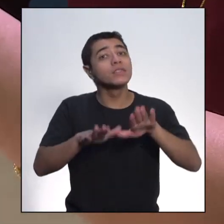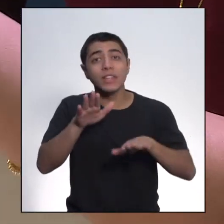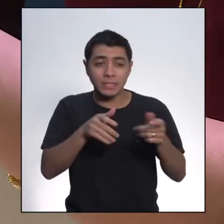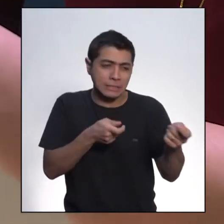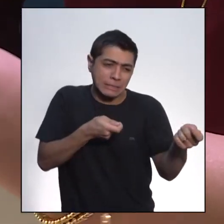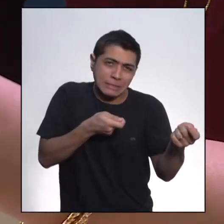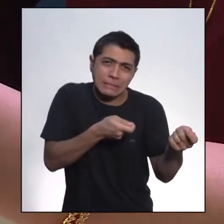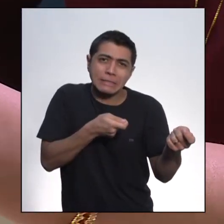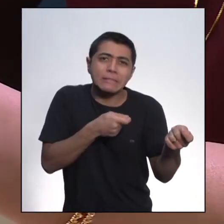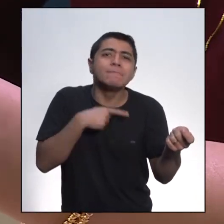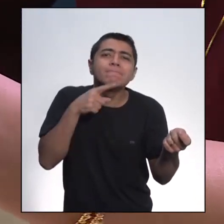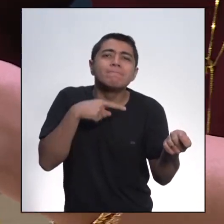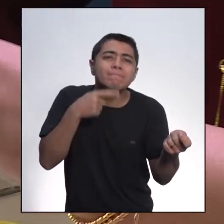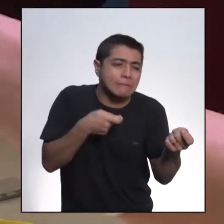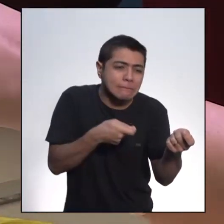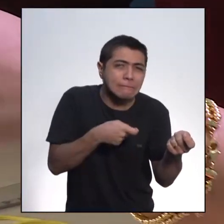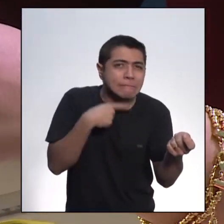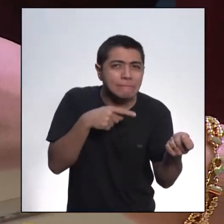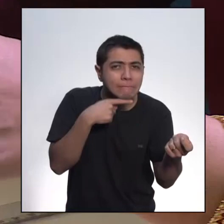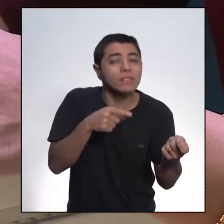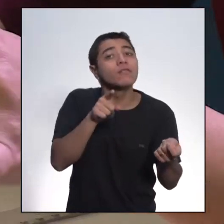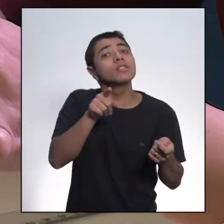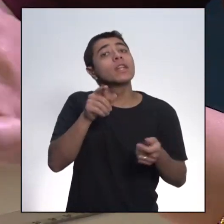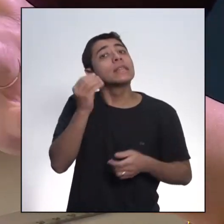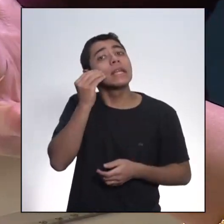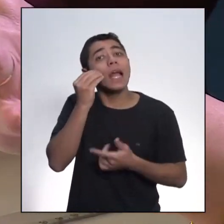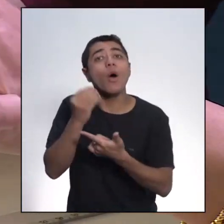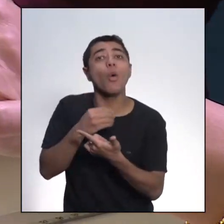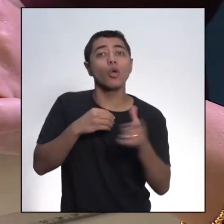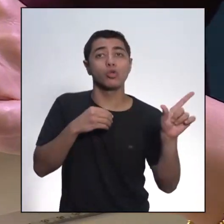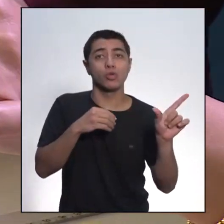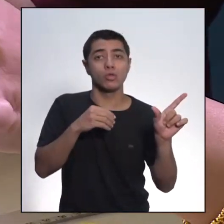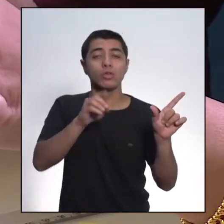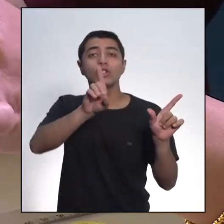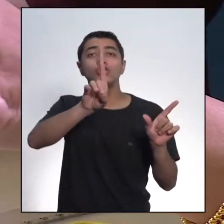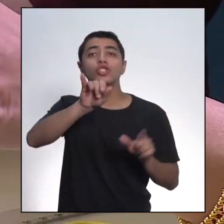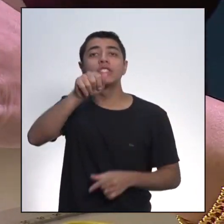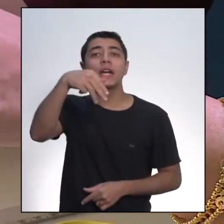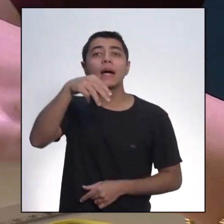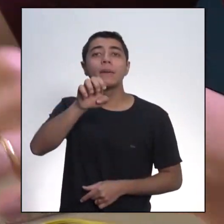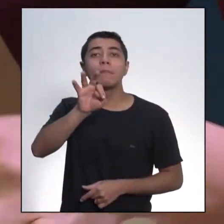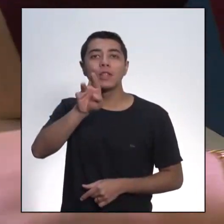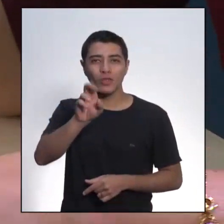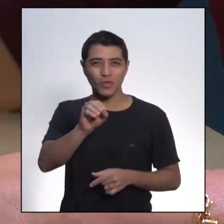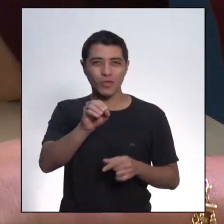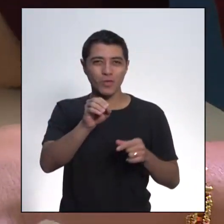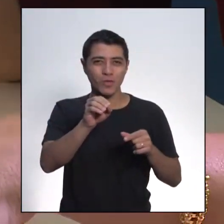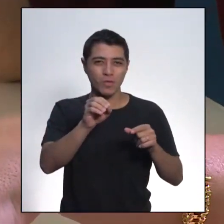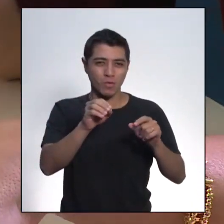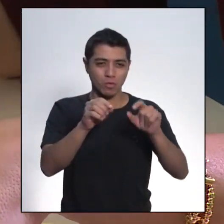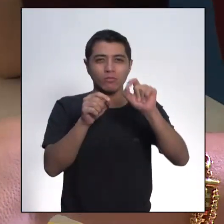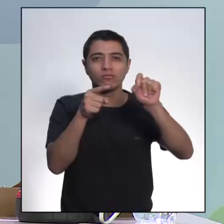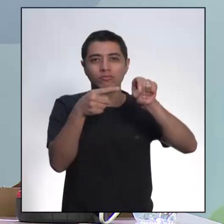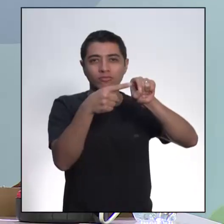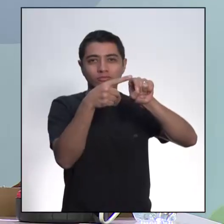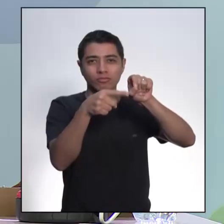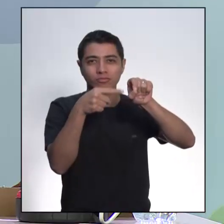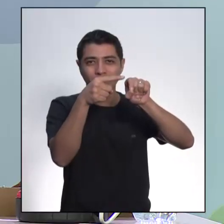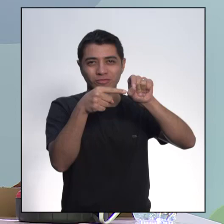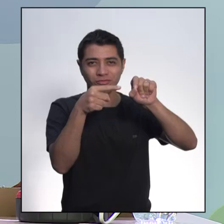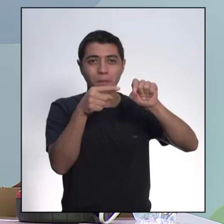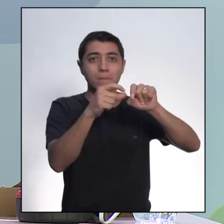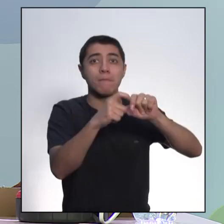em matemática o que é diâmetro, né? Espero que vocês saibam, hein? Então, ó, ele já vai ser mais tranquilo. Professora, mas eu não